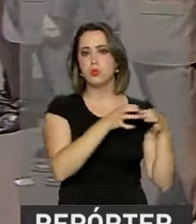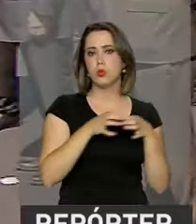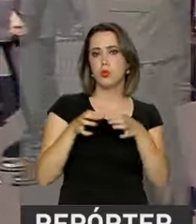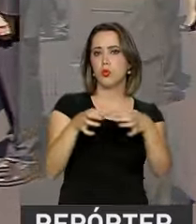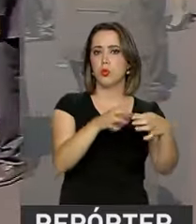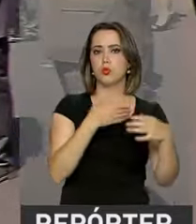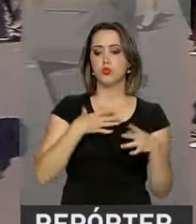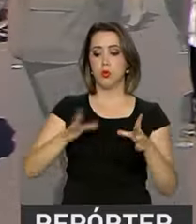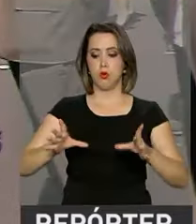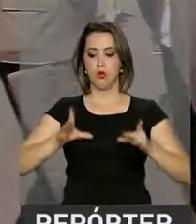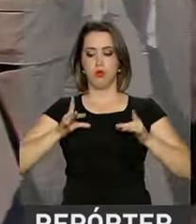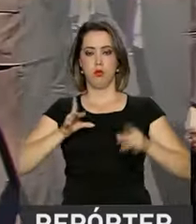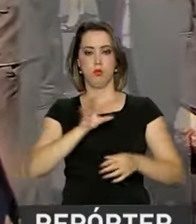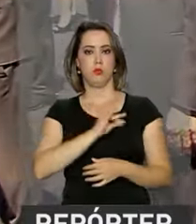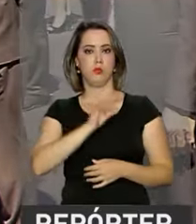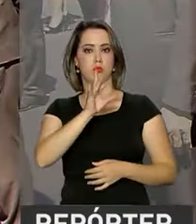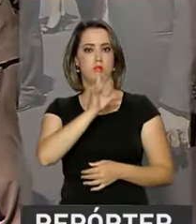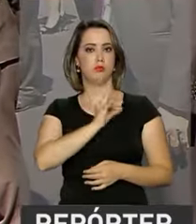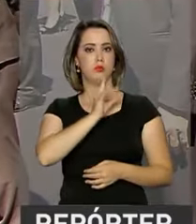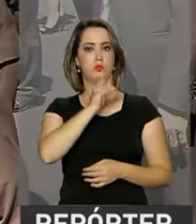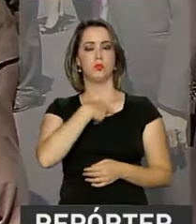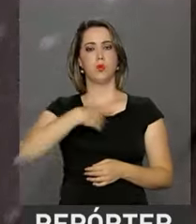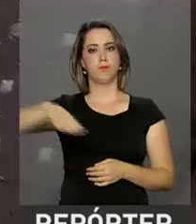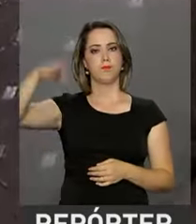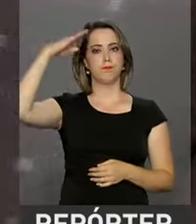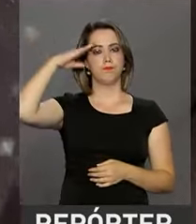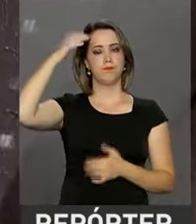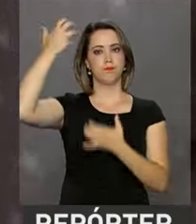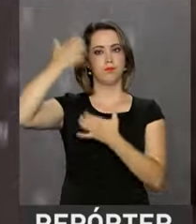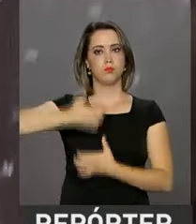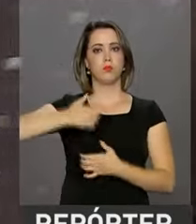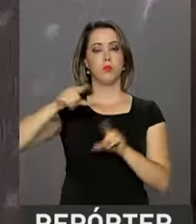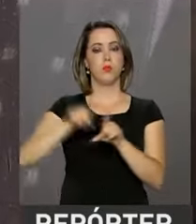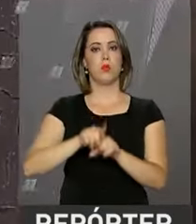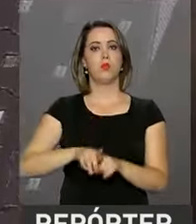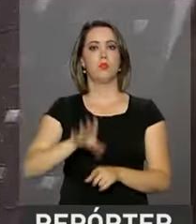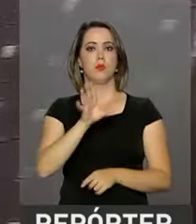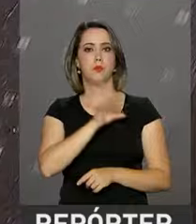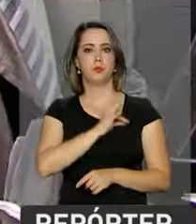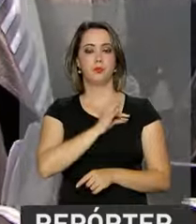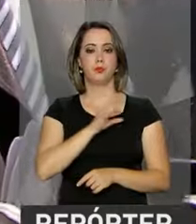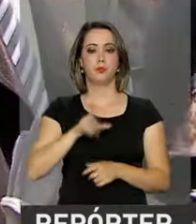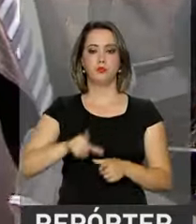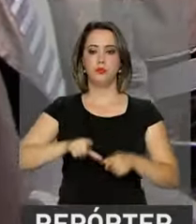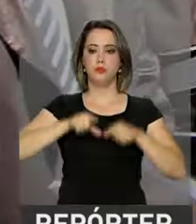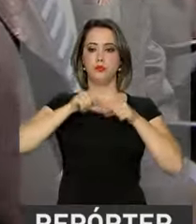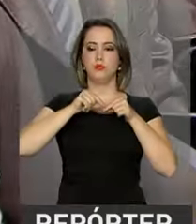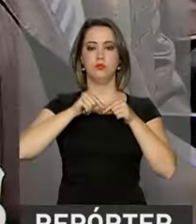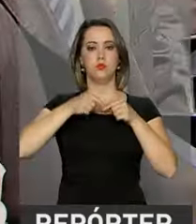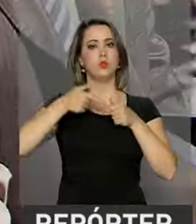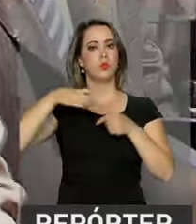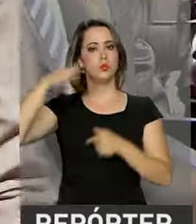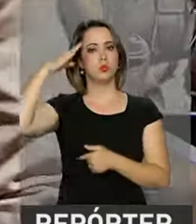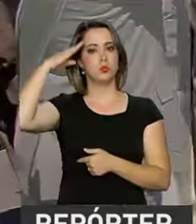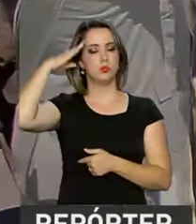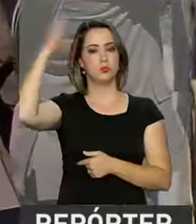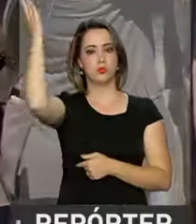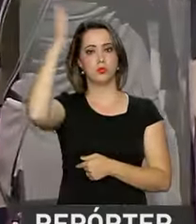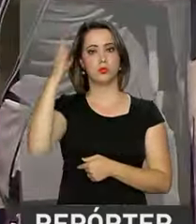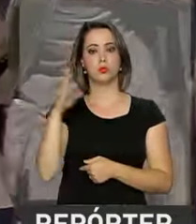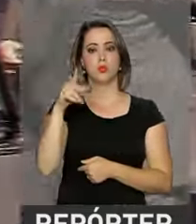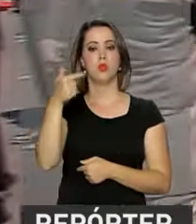foram condecoradas com a Ordem do Mérito Militar e a Medalha Exército Brasileiro. Foram